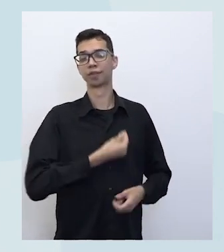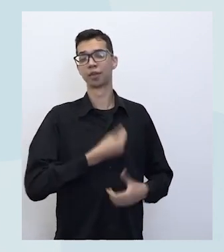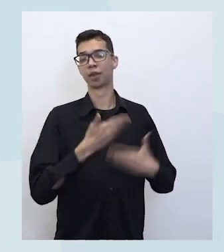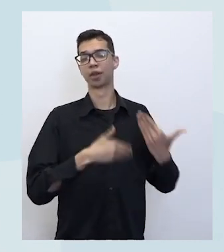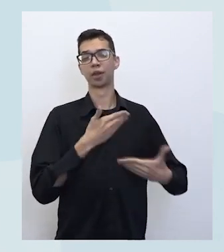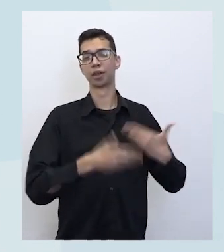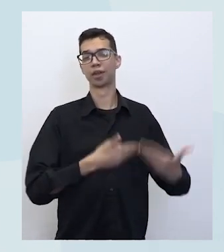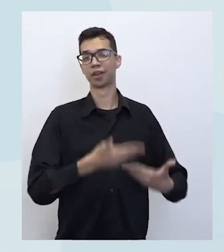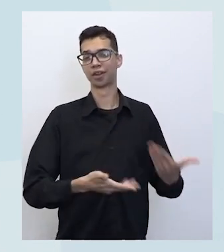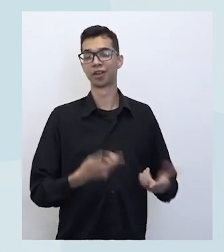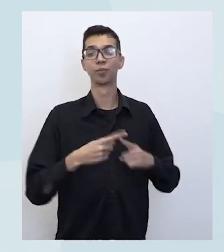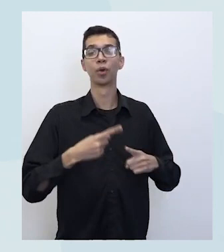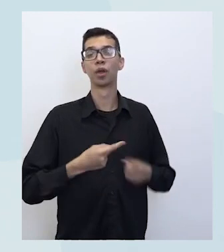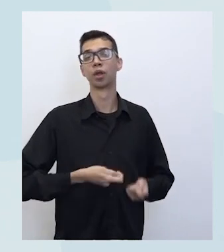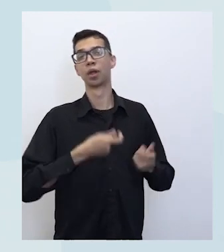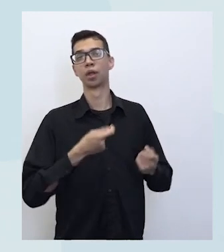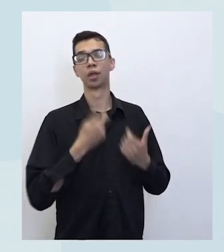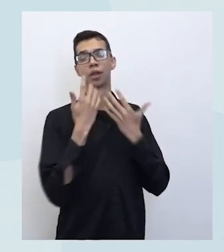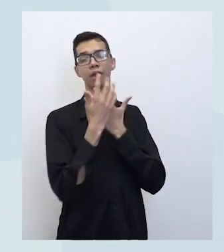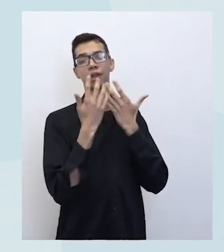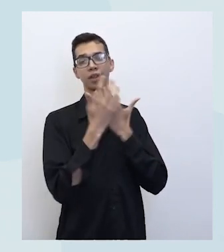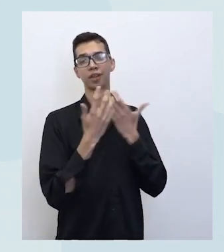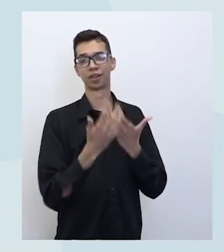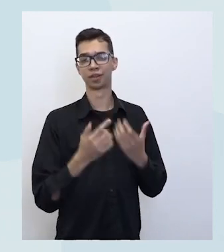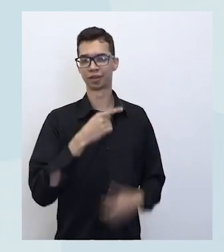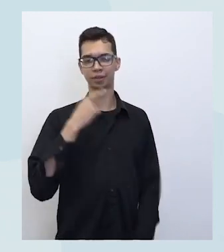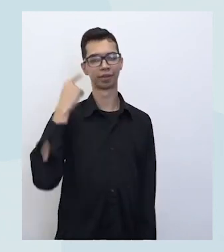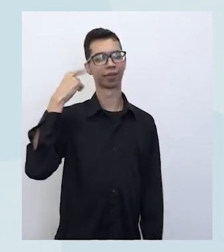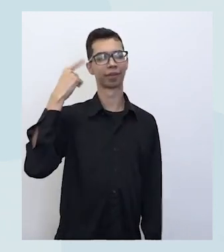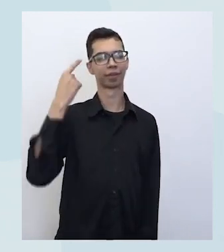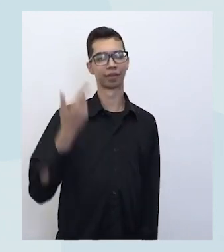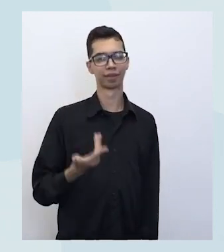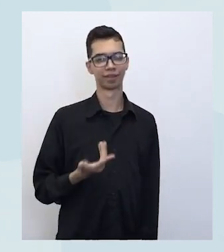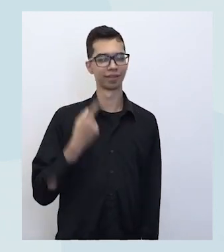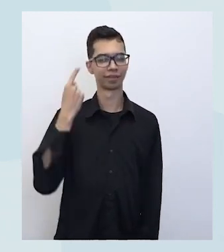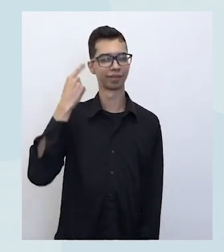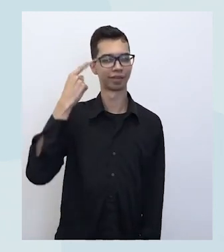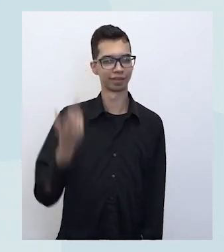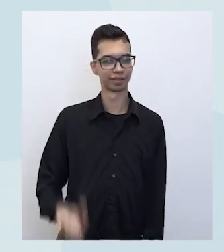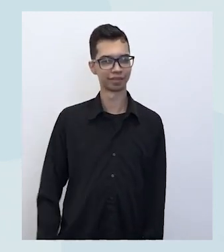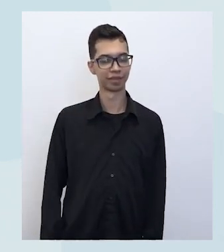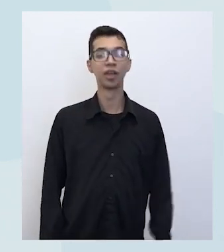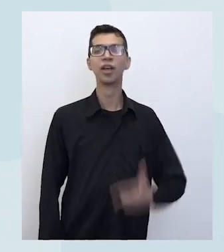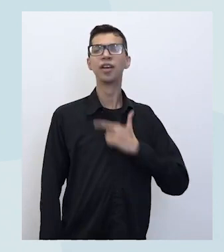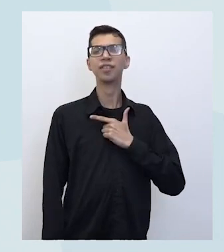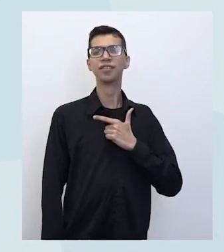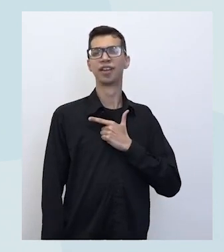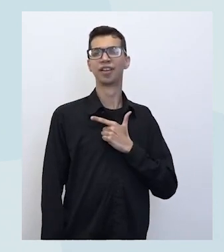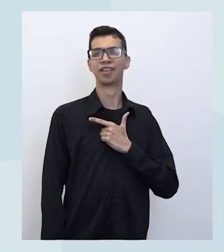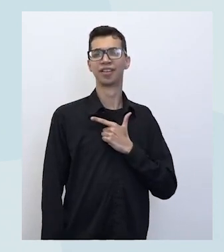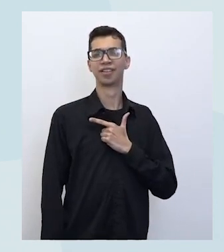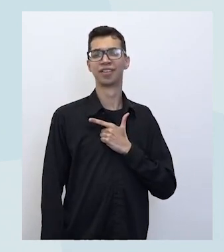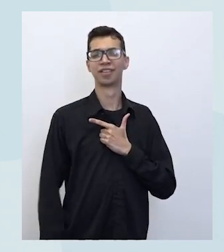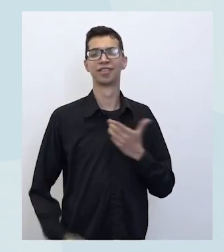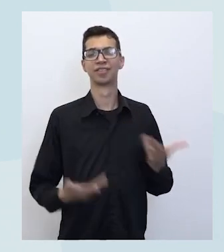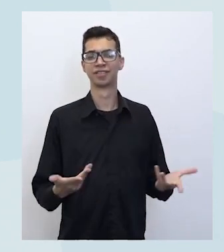a loação, Dona Feia, velha e sandia. Dona Feia, nunca vós eu loei